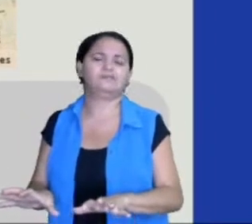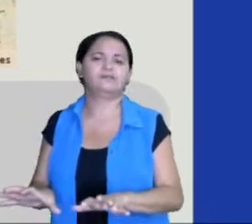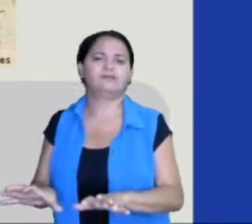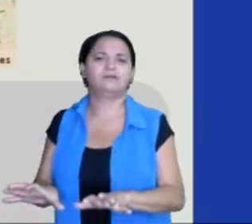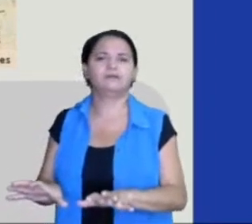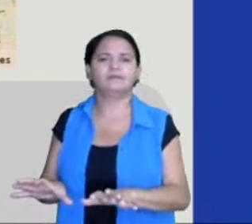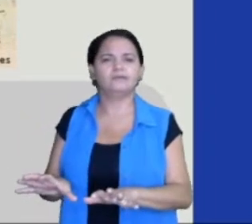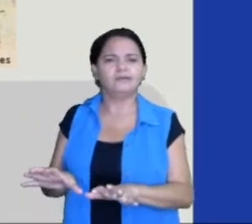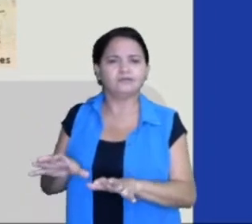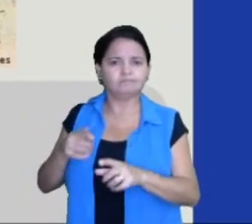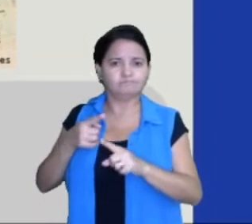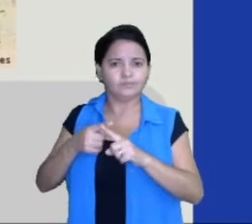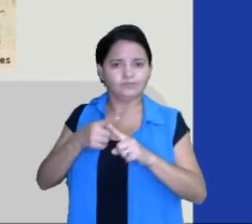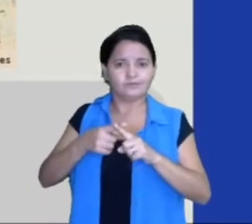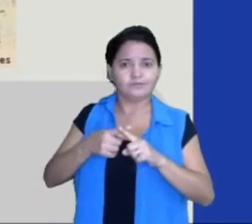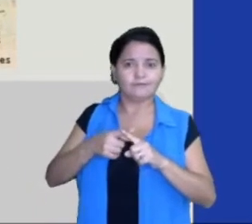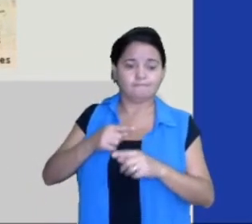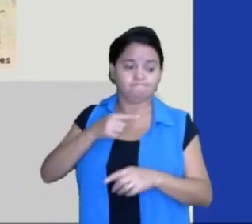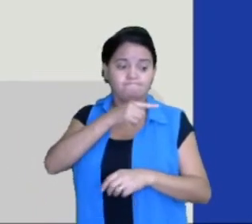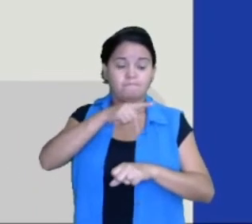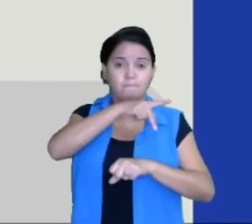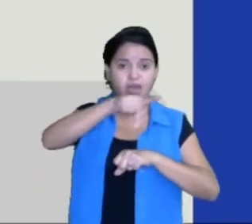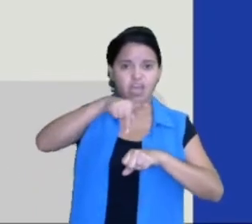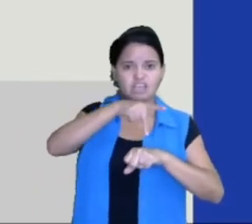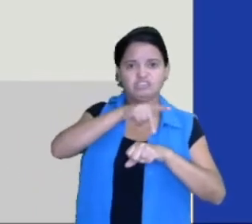contundente a pressão da Inglaterra.